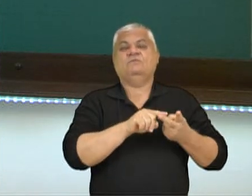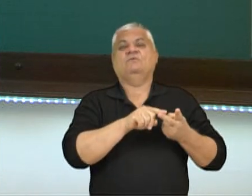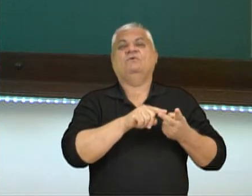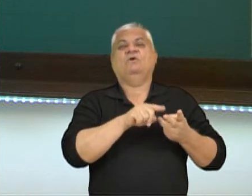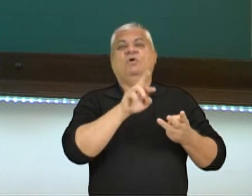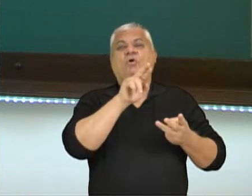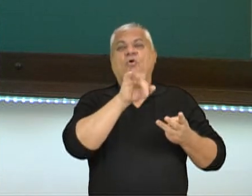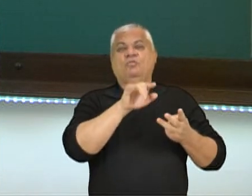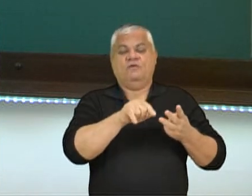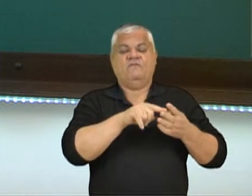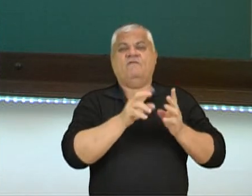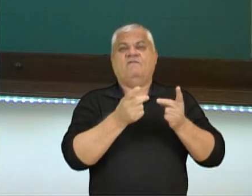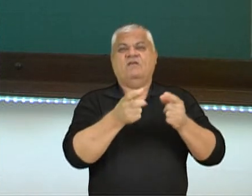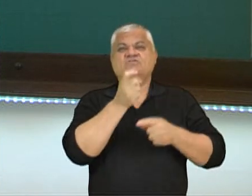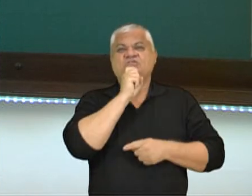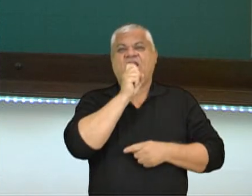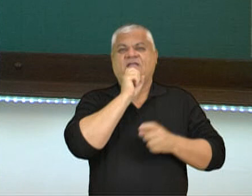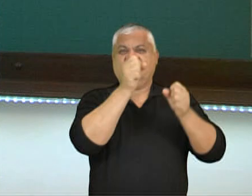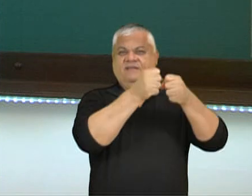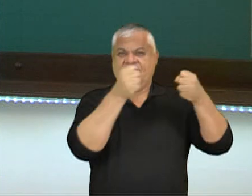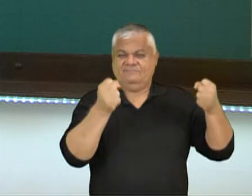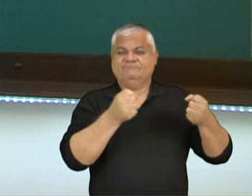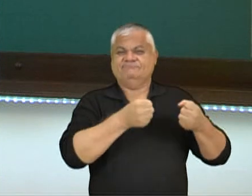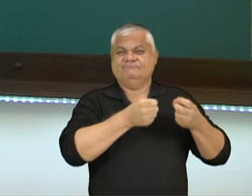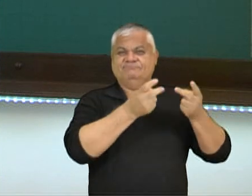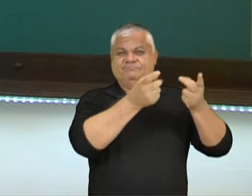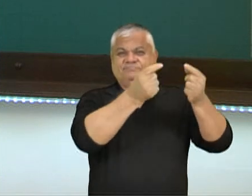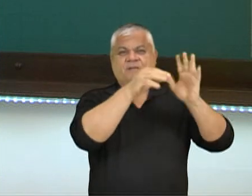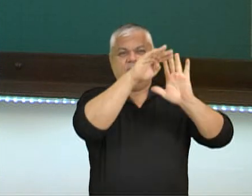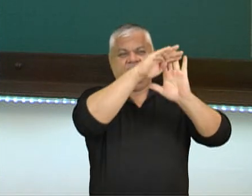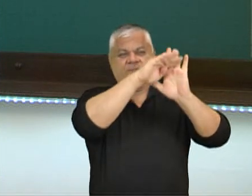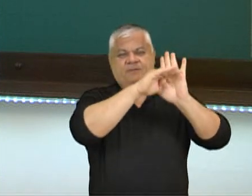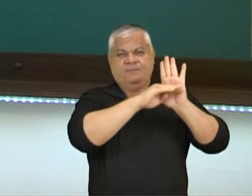Tá? Então aqui está demonstrado o que eles venderam